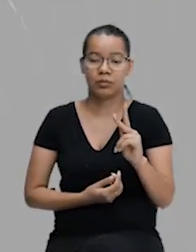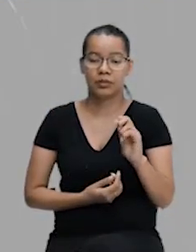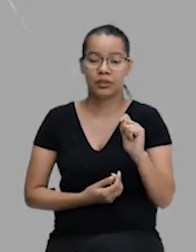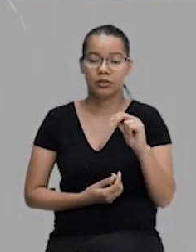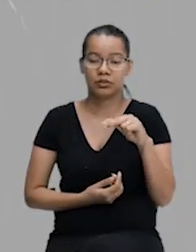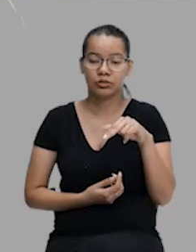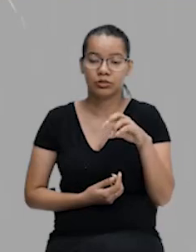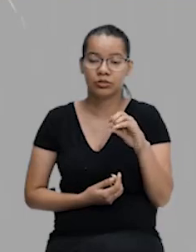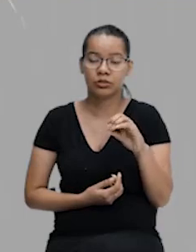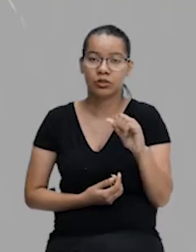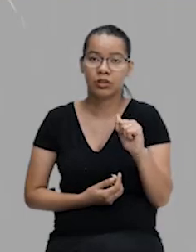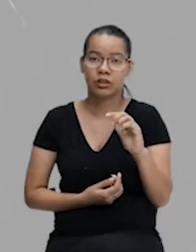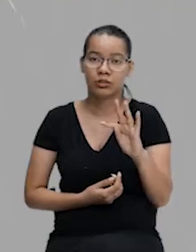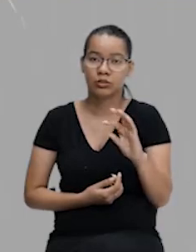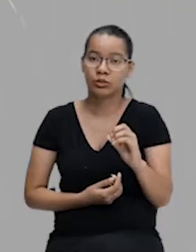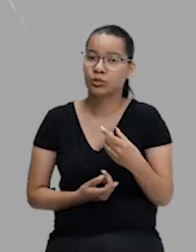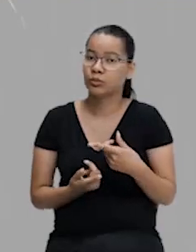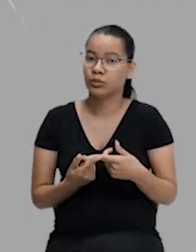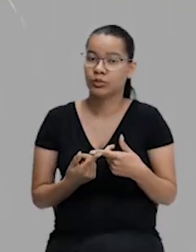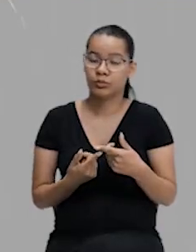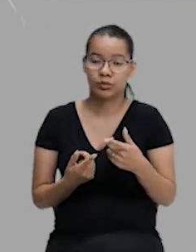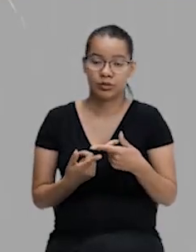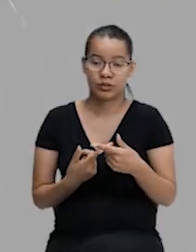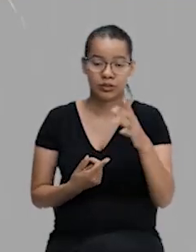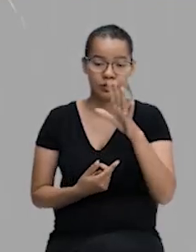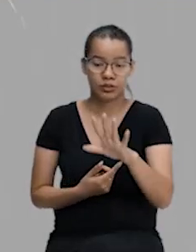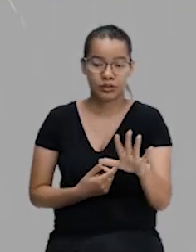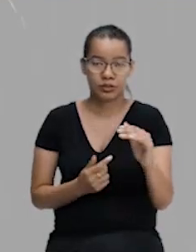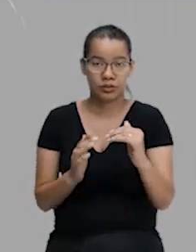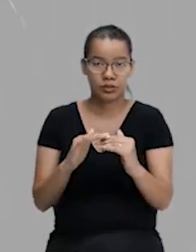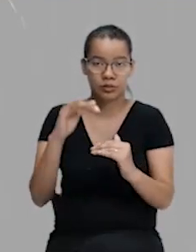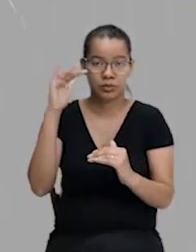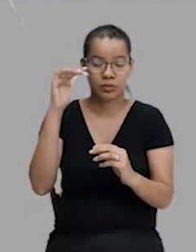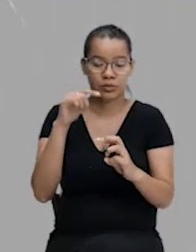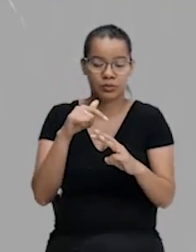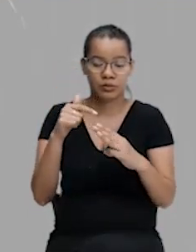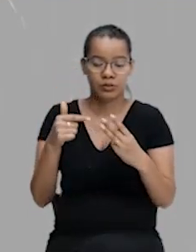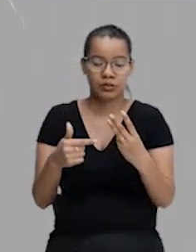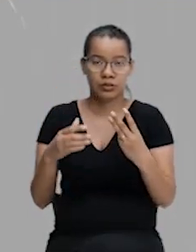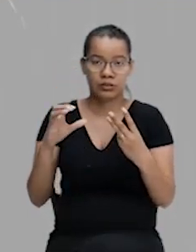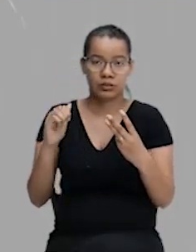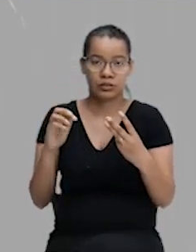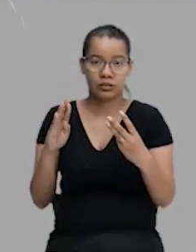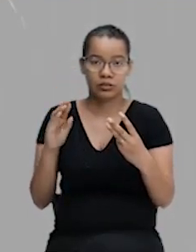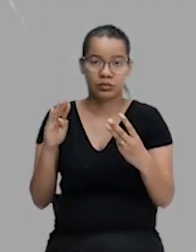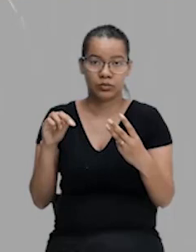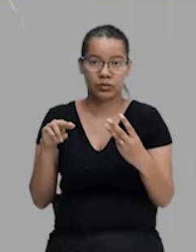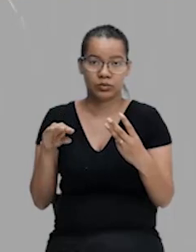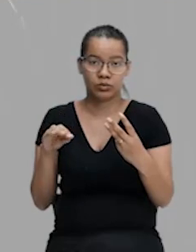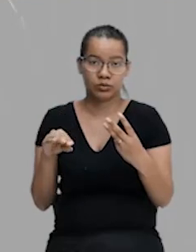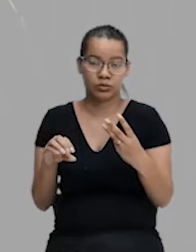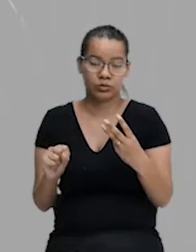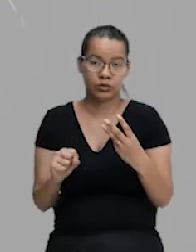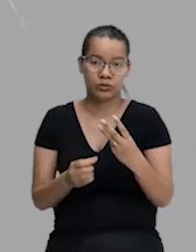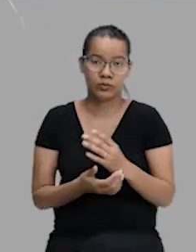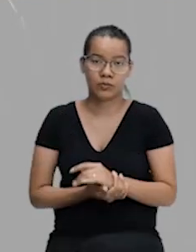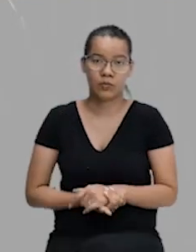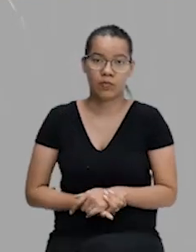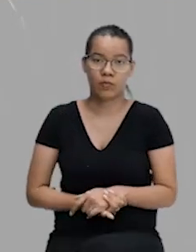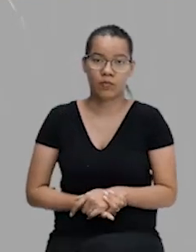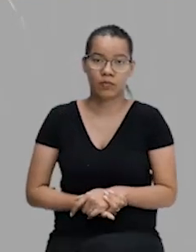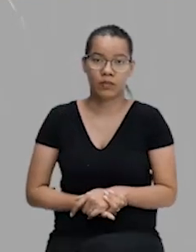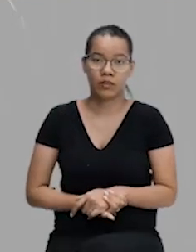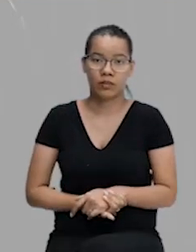região aqui de cima, turminha, são três carbonos. Propanoato, prop mais am mais oato.